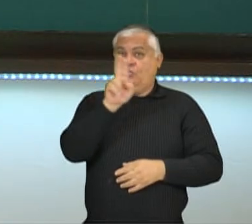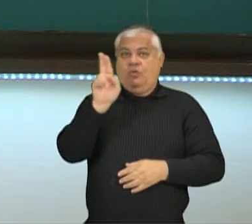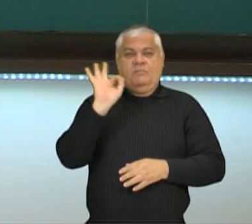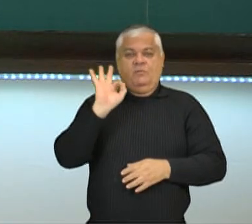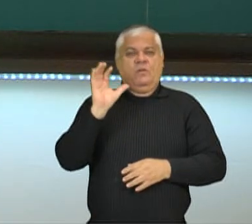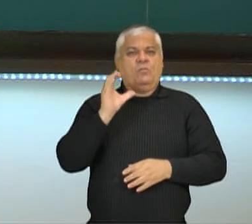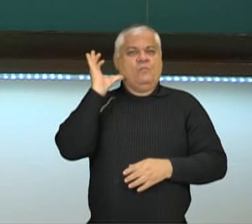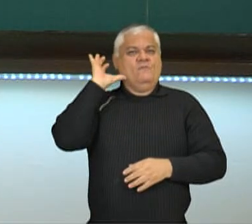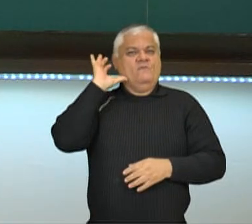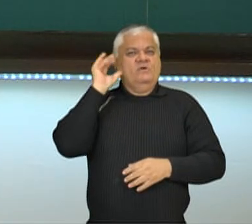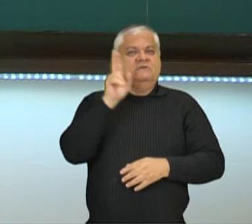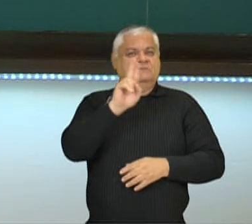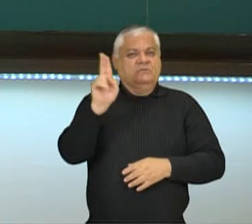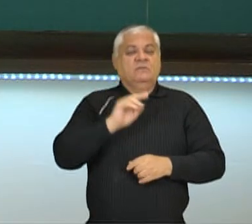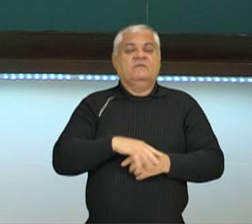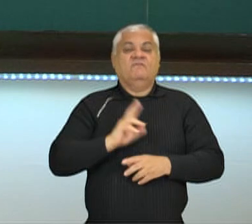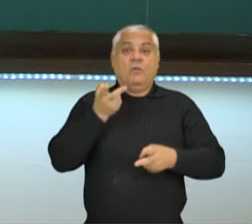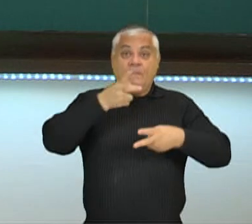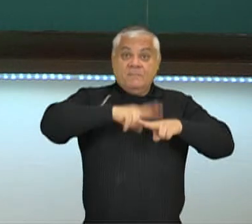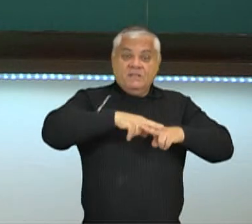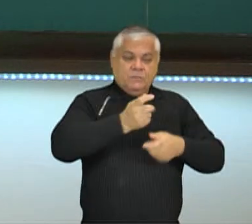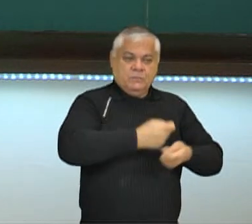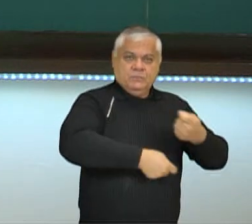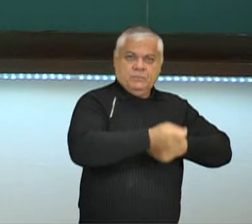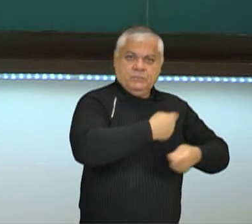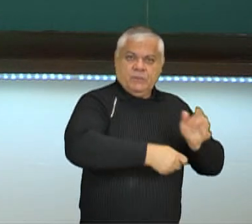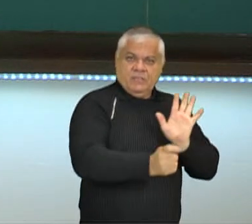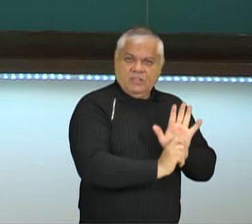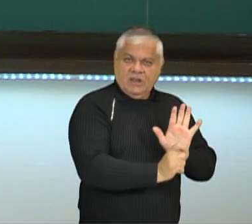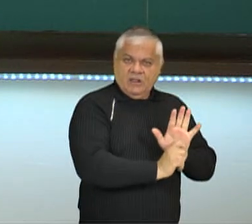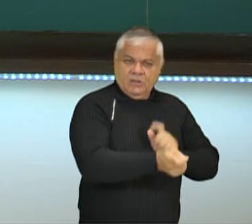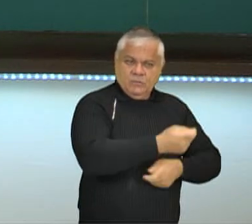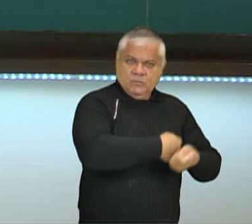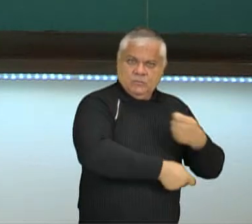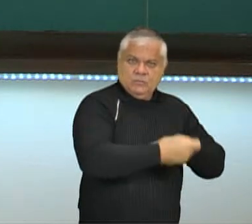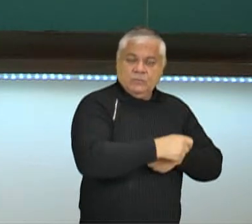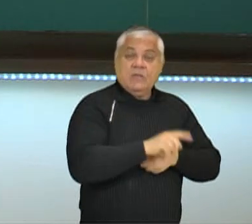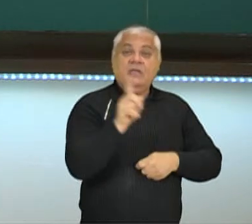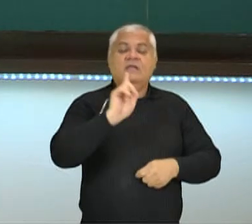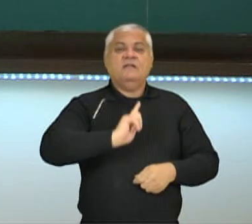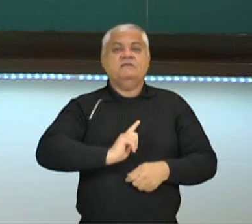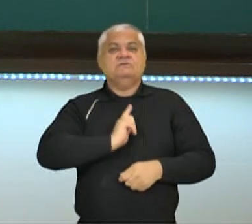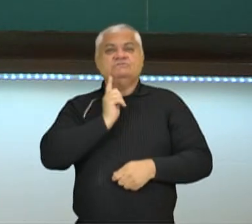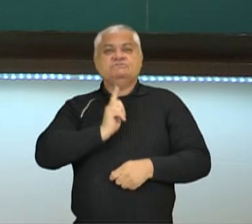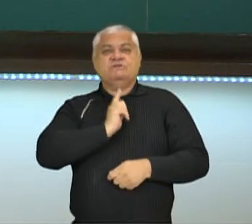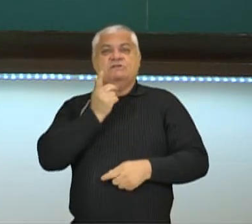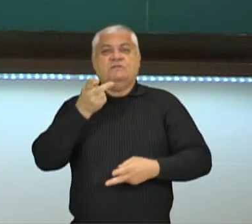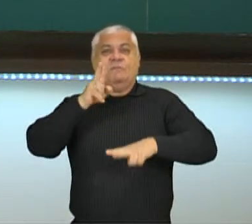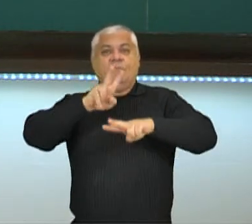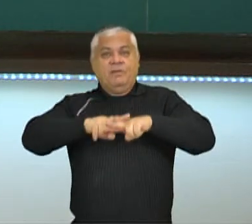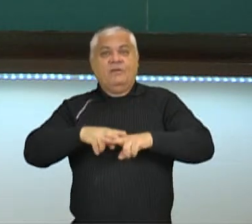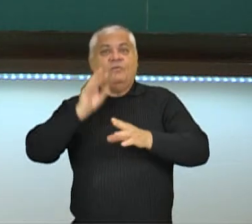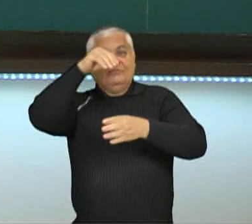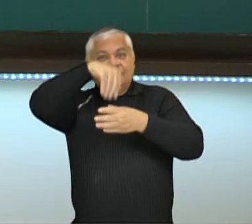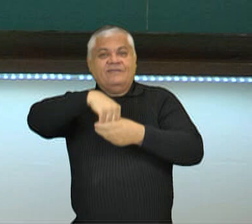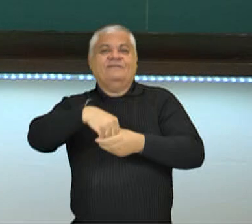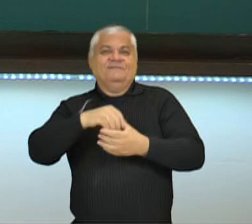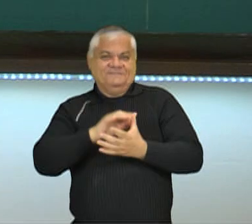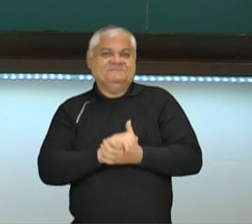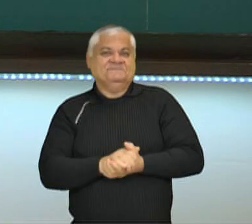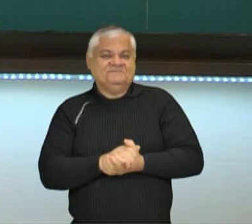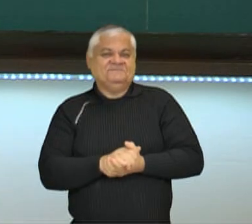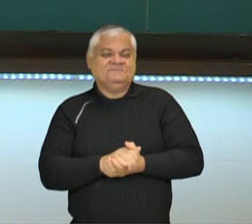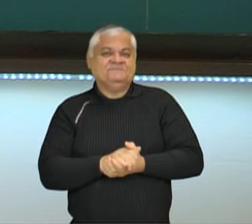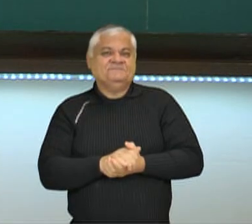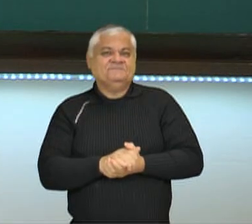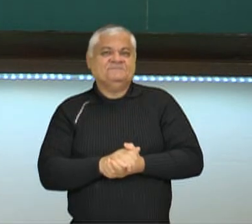tem, mas que foi preso por tráfico, ele que era o gerente desse banco dentro dessa prisão,